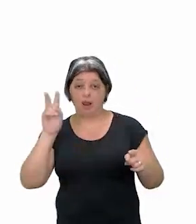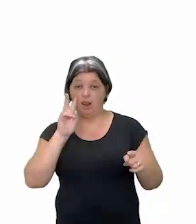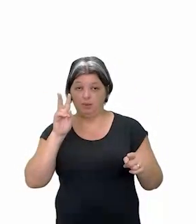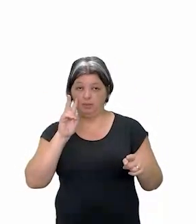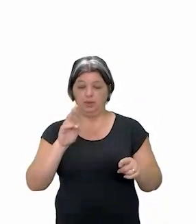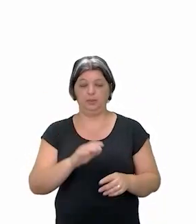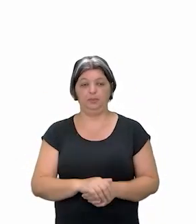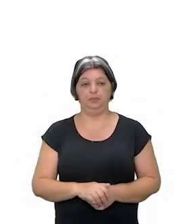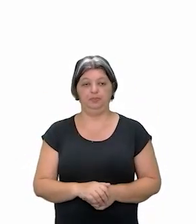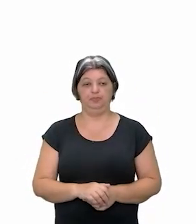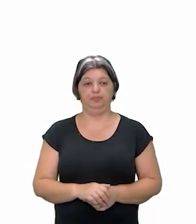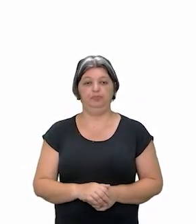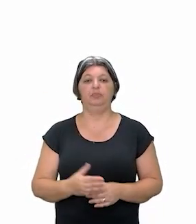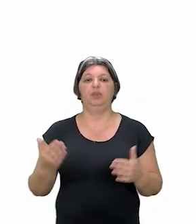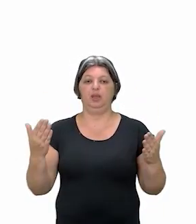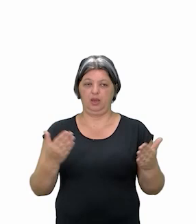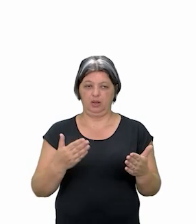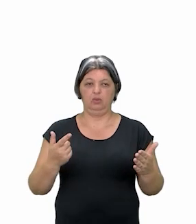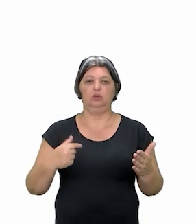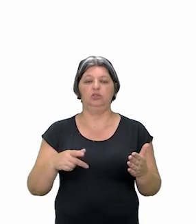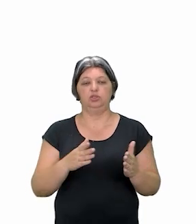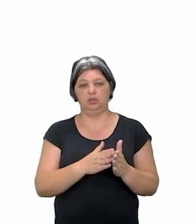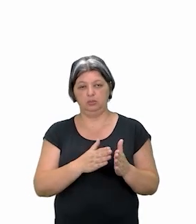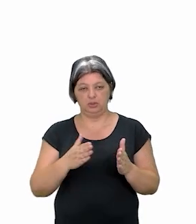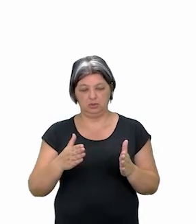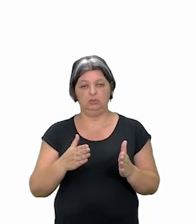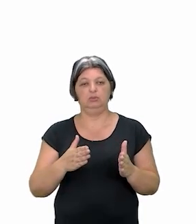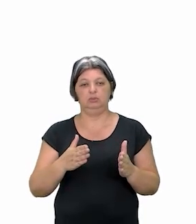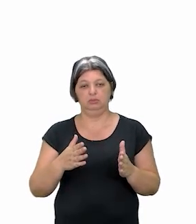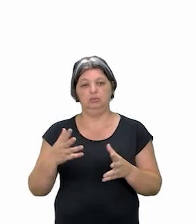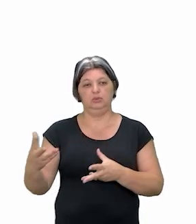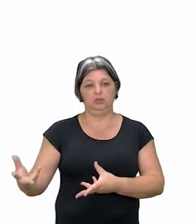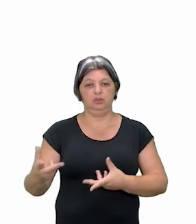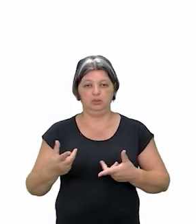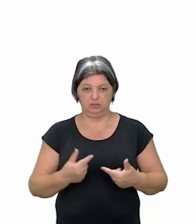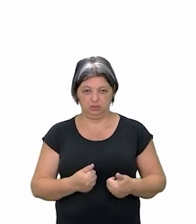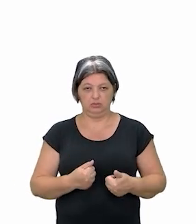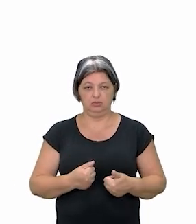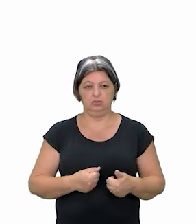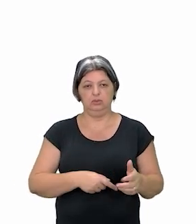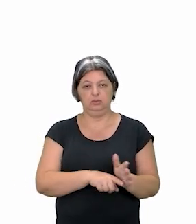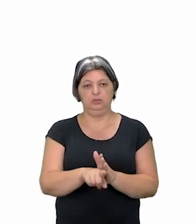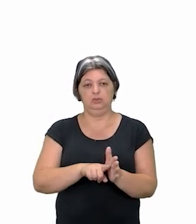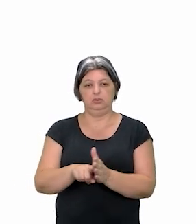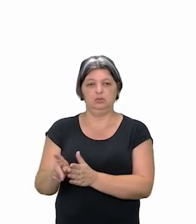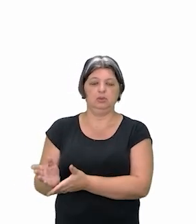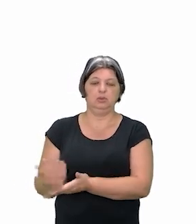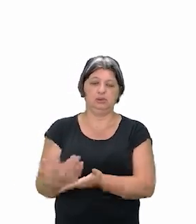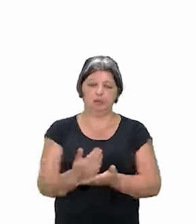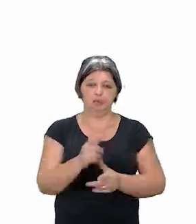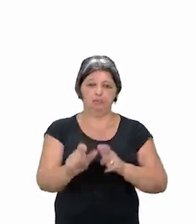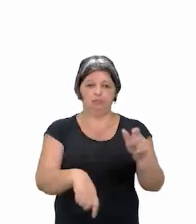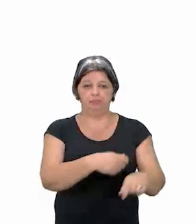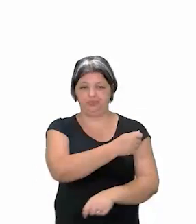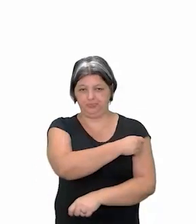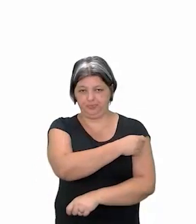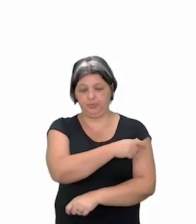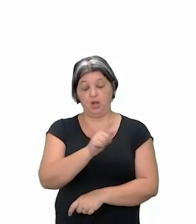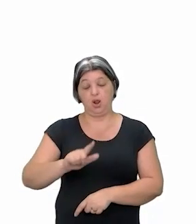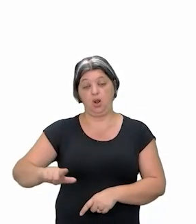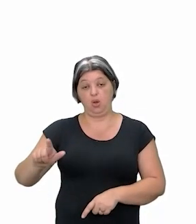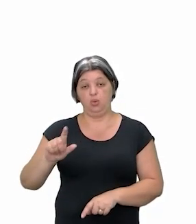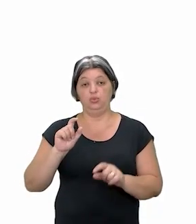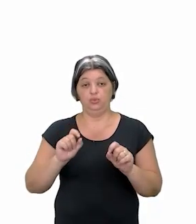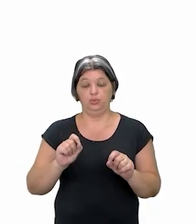Então, agora já passou esse momento, né, de acolhimento e diagnóstico da aprendizagem dos estudantes. Claro que,